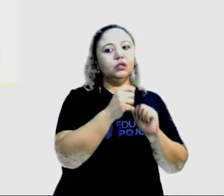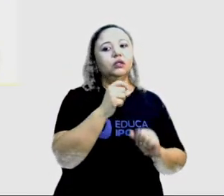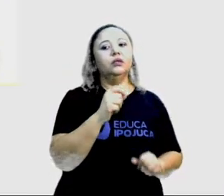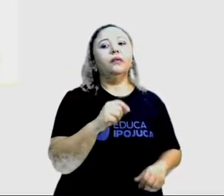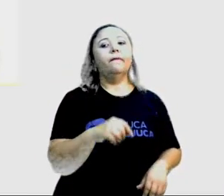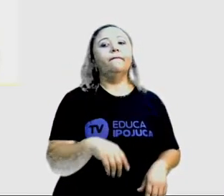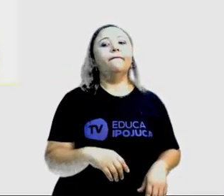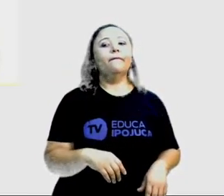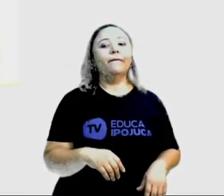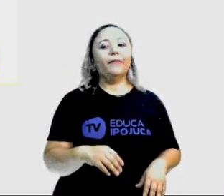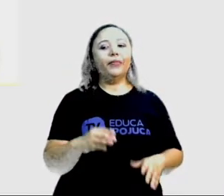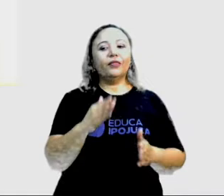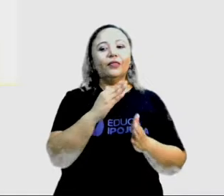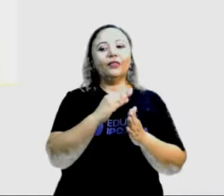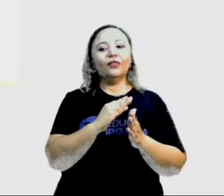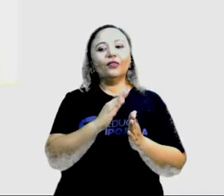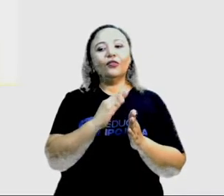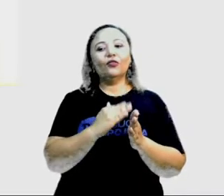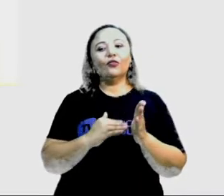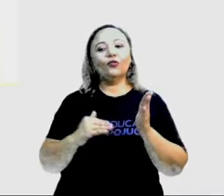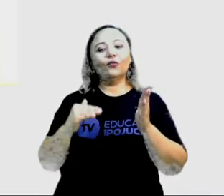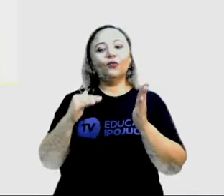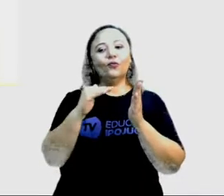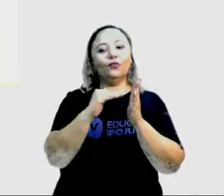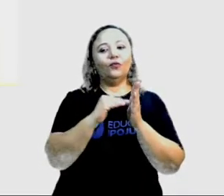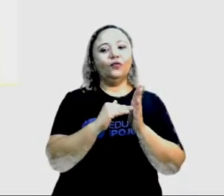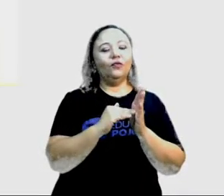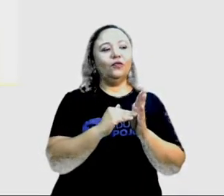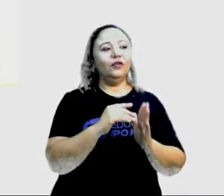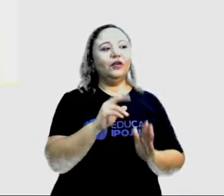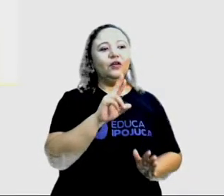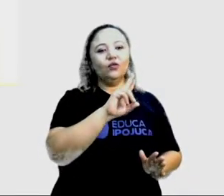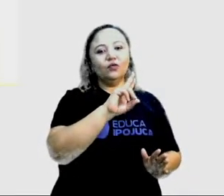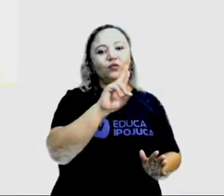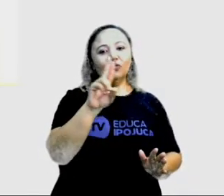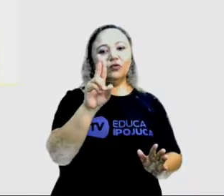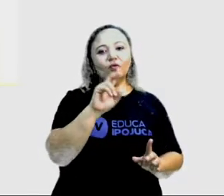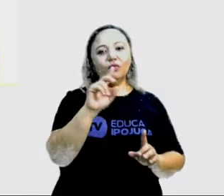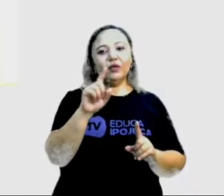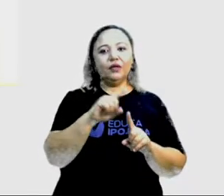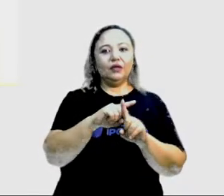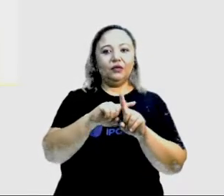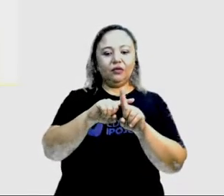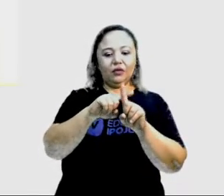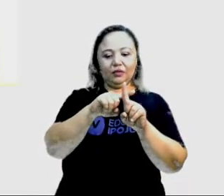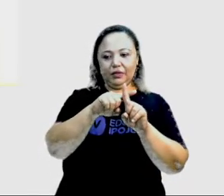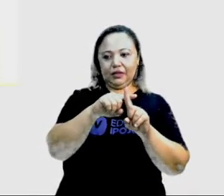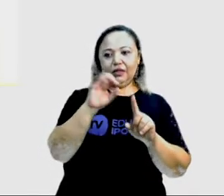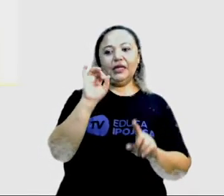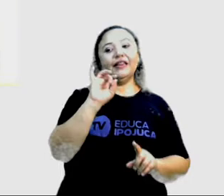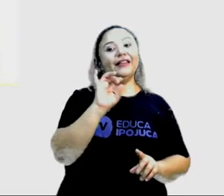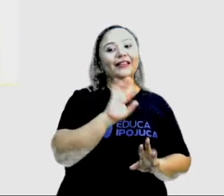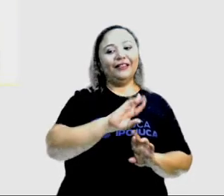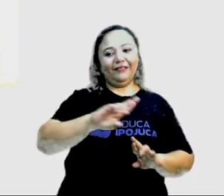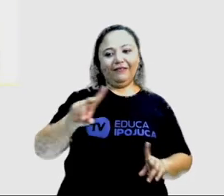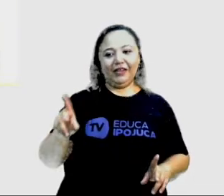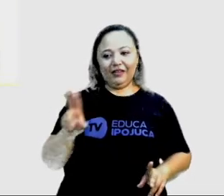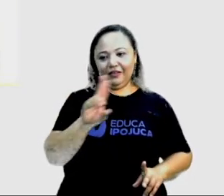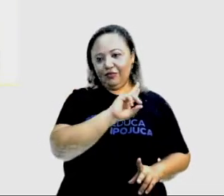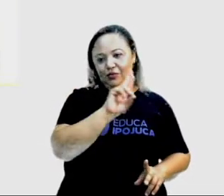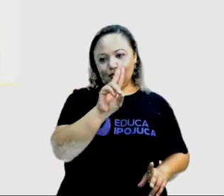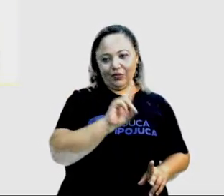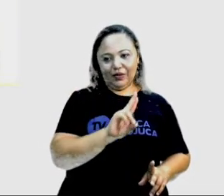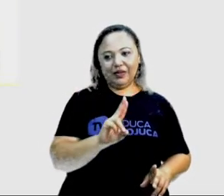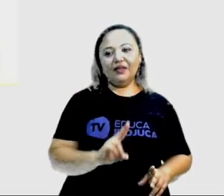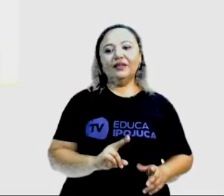chamado de total. Na subtração, os nomes vão ser diferentes. Os termos usados